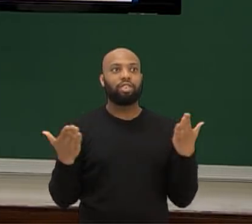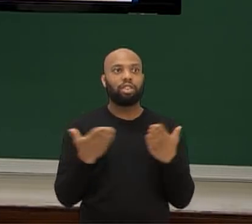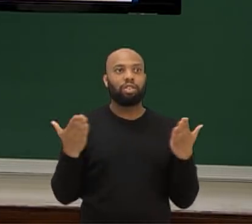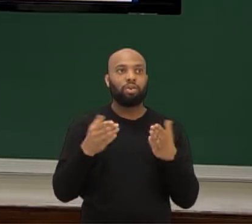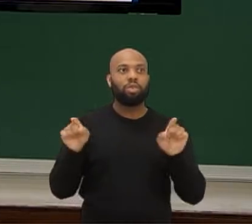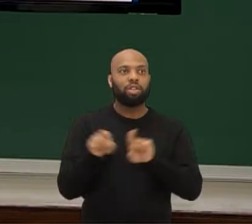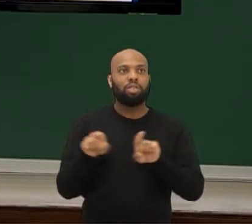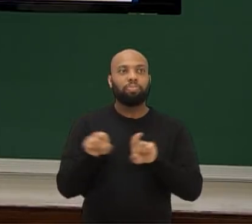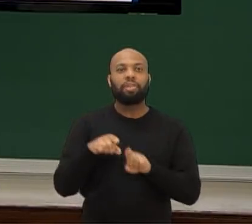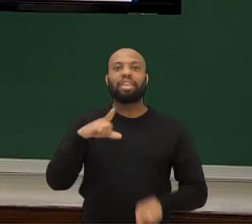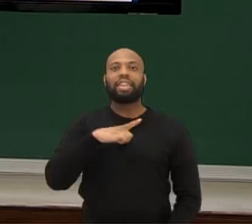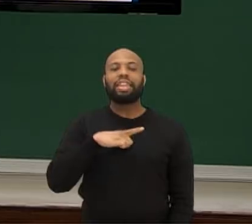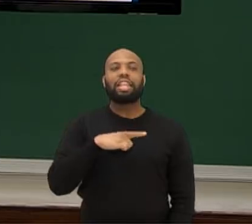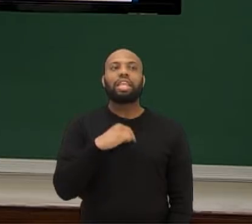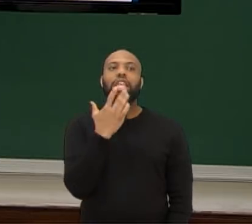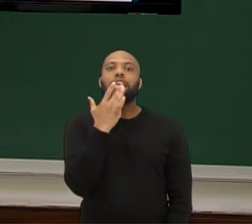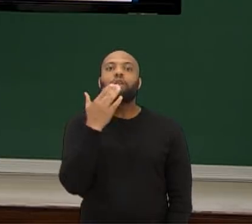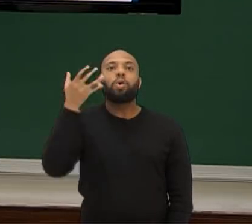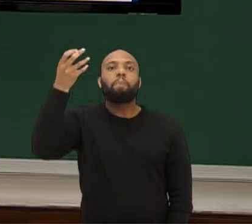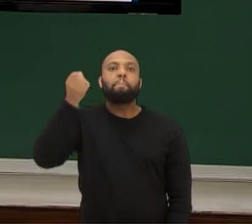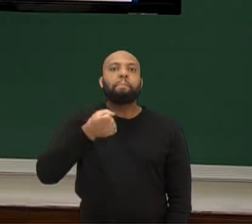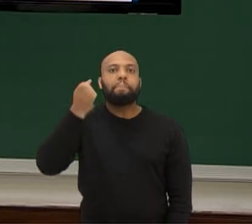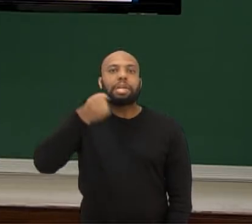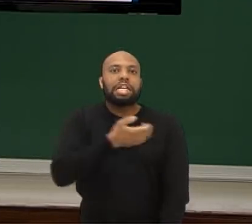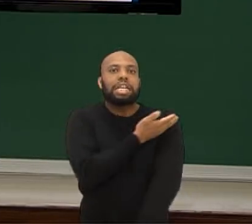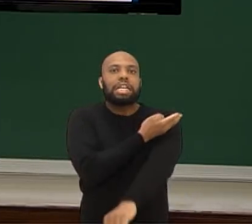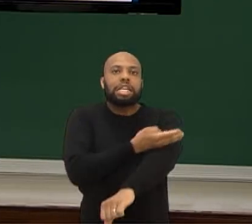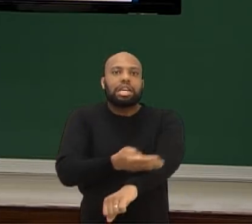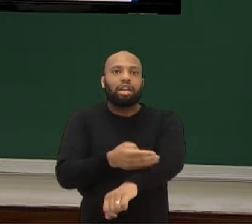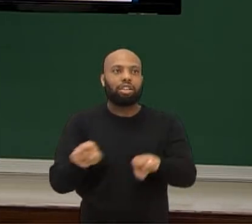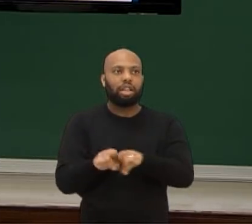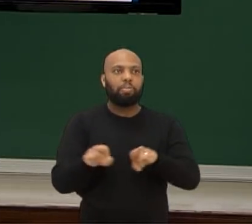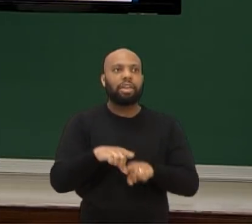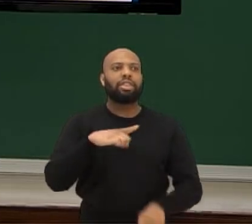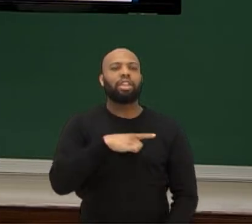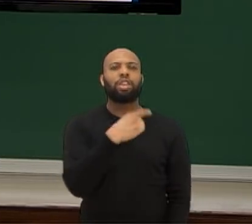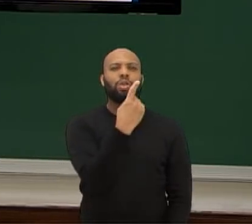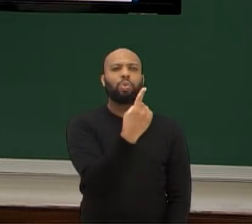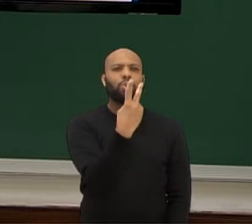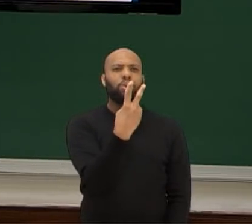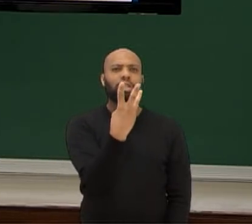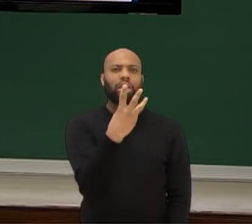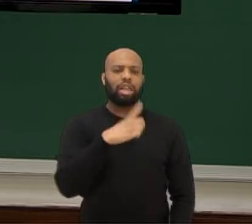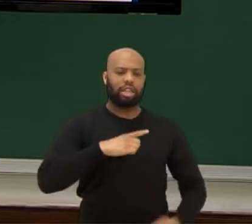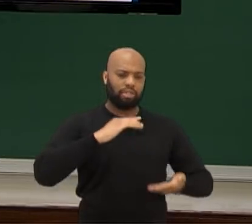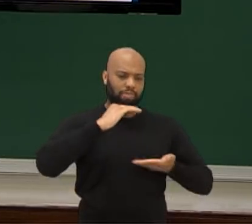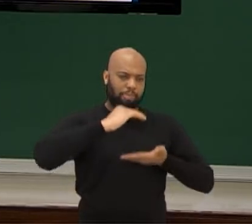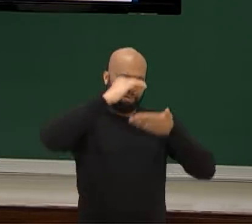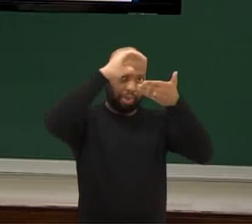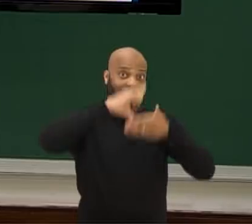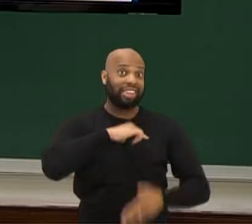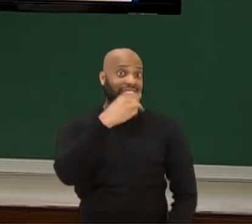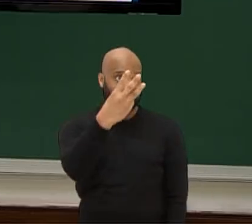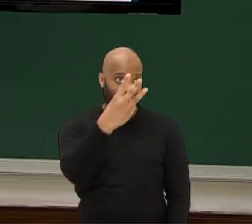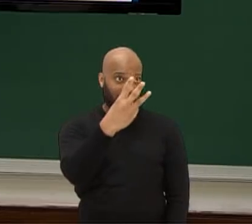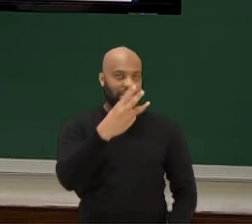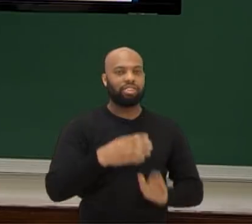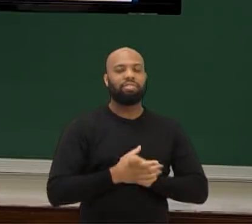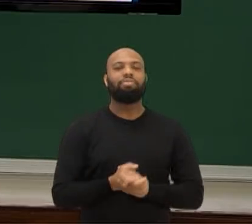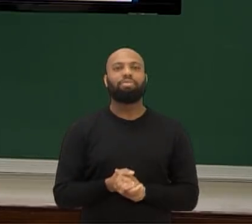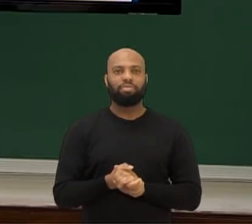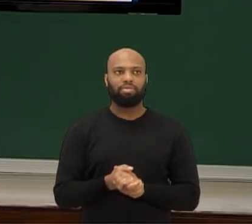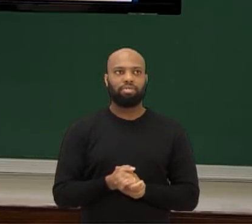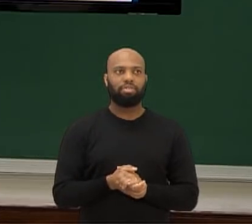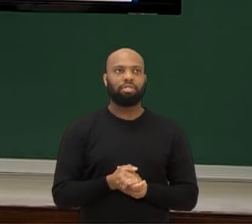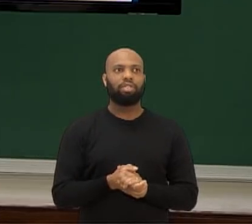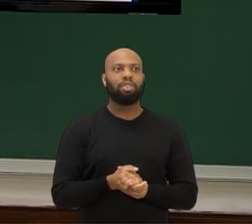vai pegar as brancas, veja que ela tem 1, 2, 3 cubinhos, e aí que vai ser encaixada